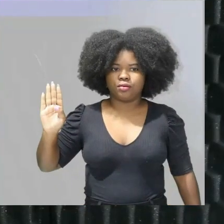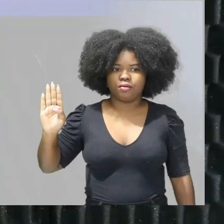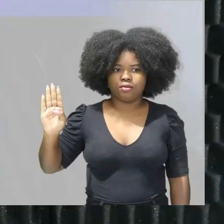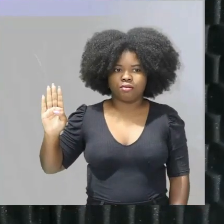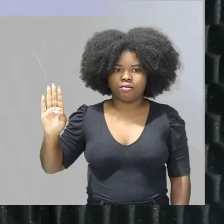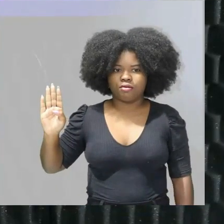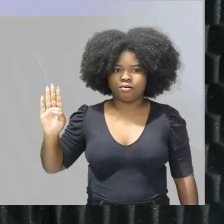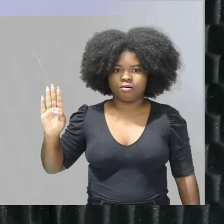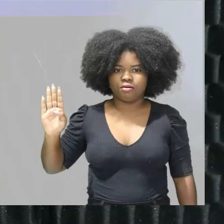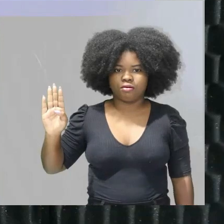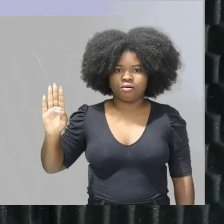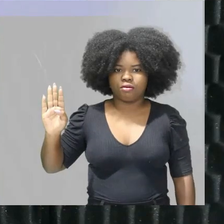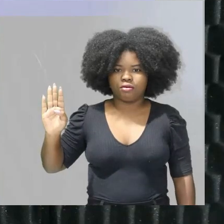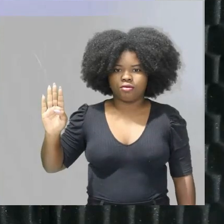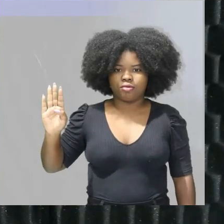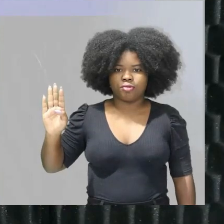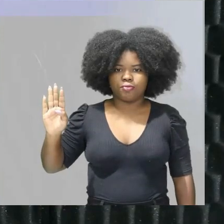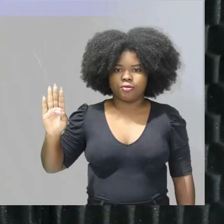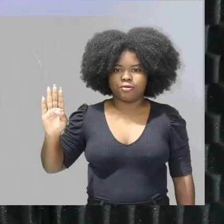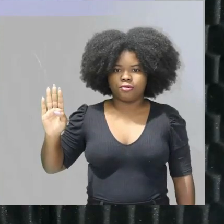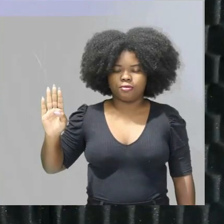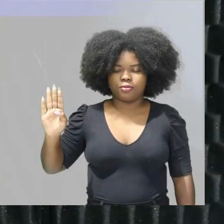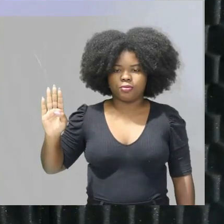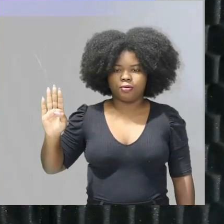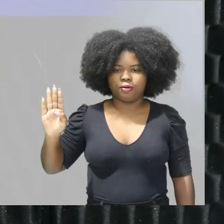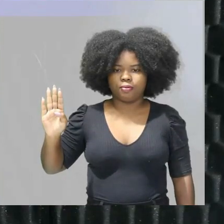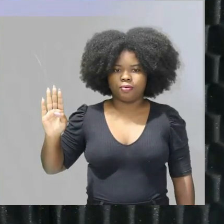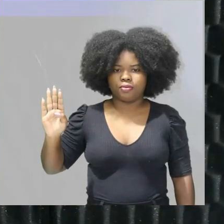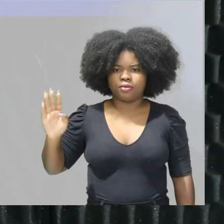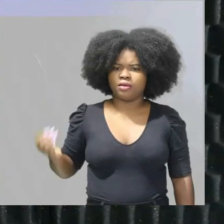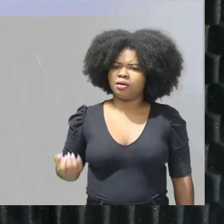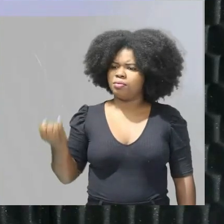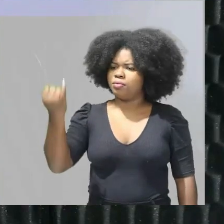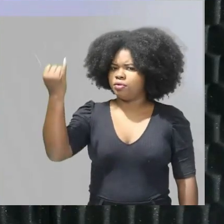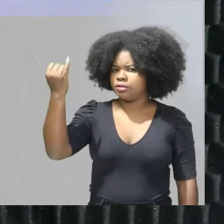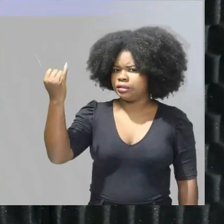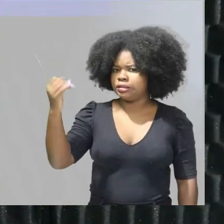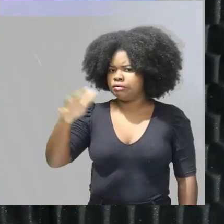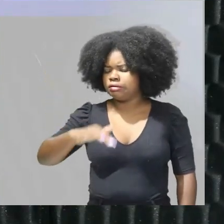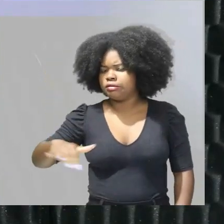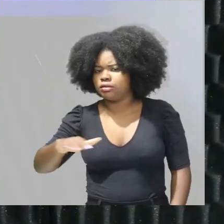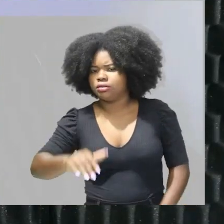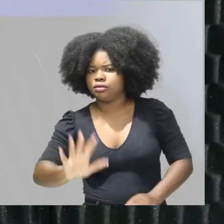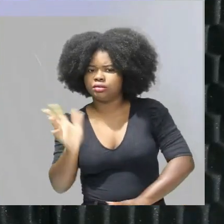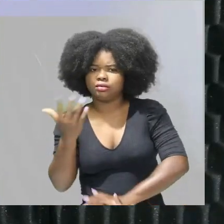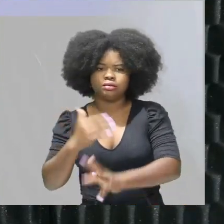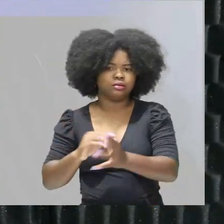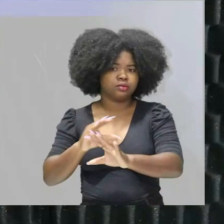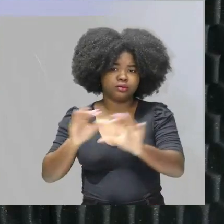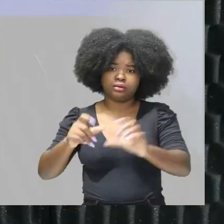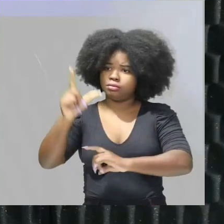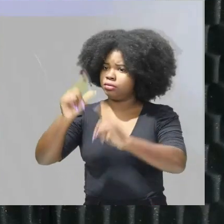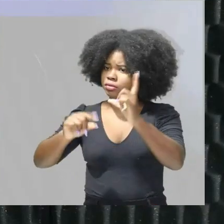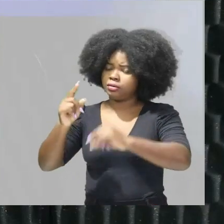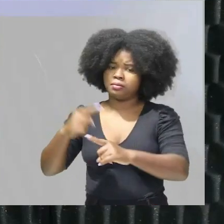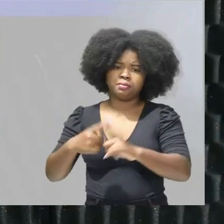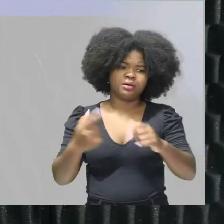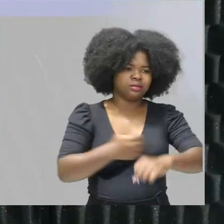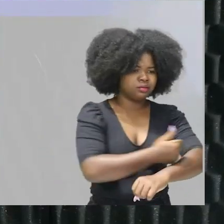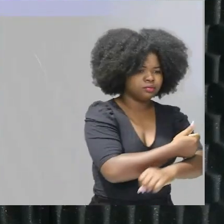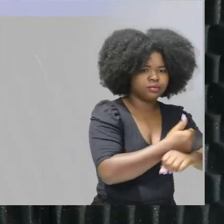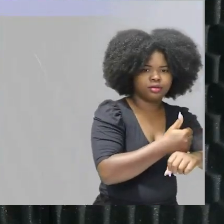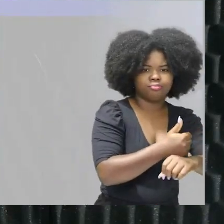prioridade do juízo e a importância da natureza a importância da natureza céu estrelado mas a prioridade do juiz vem a moralidade